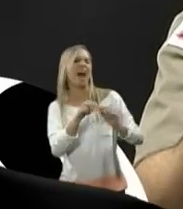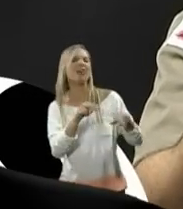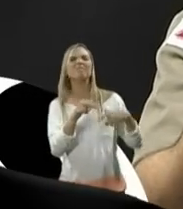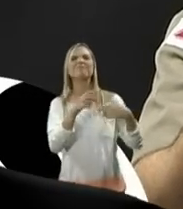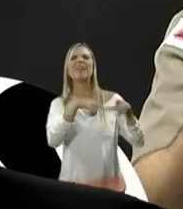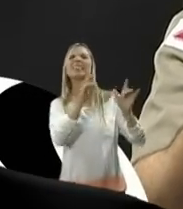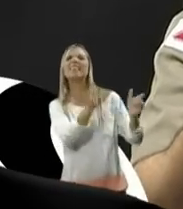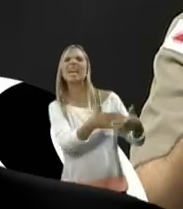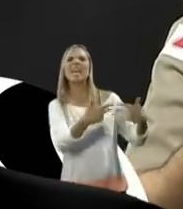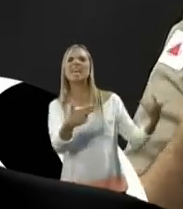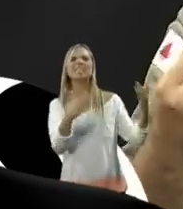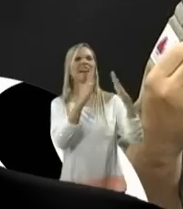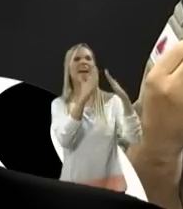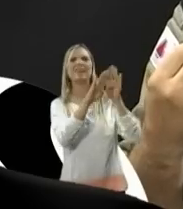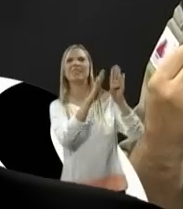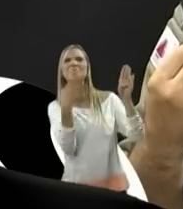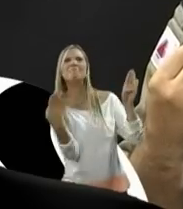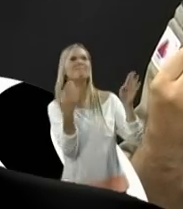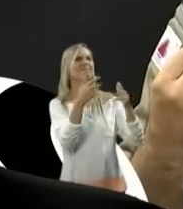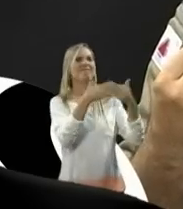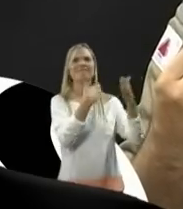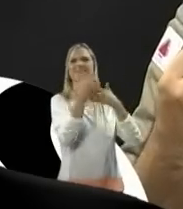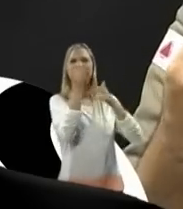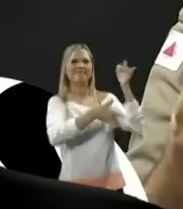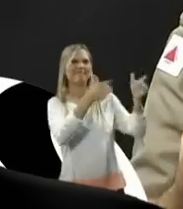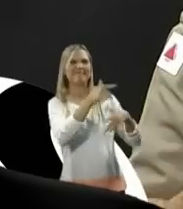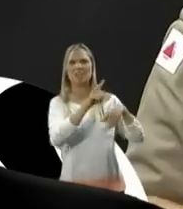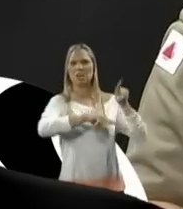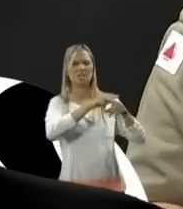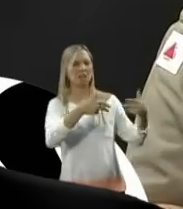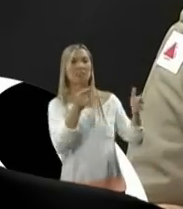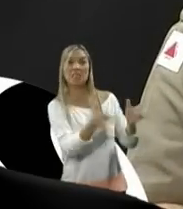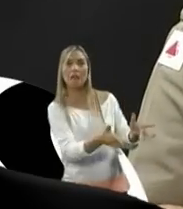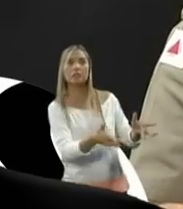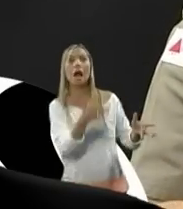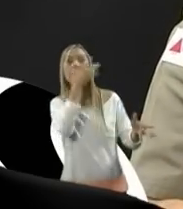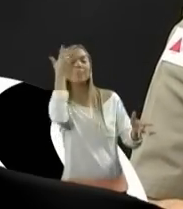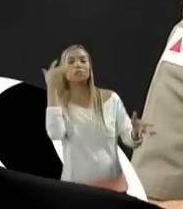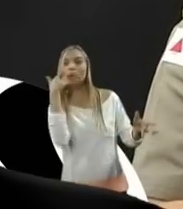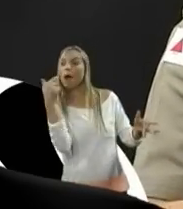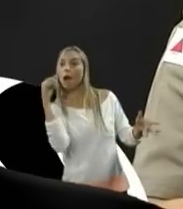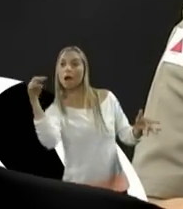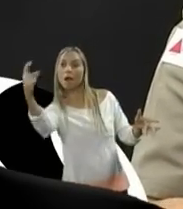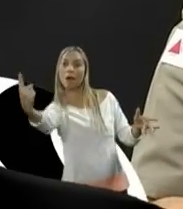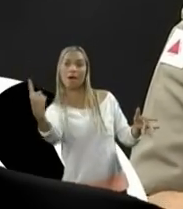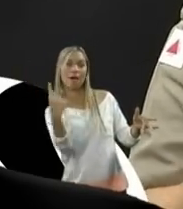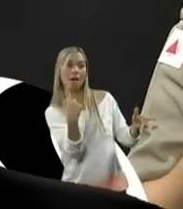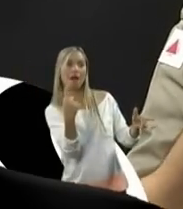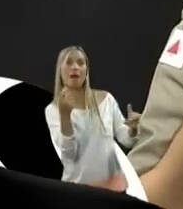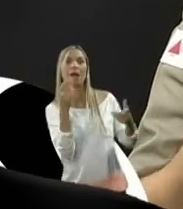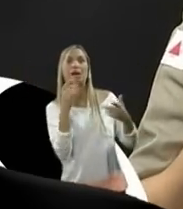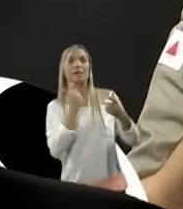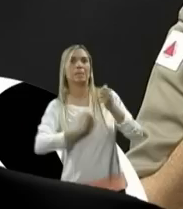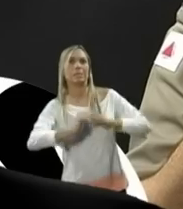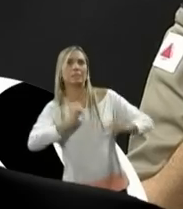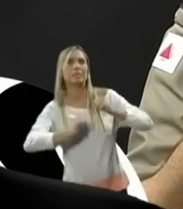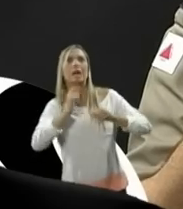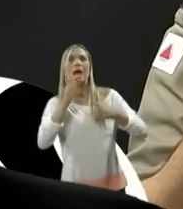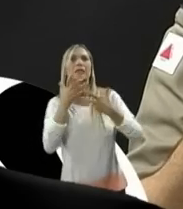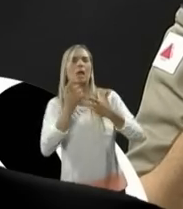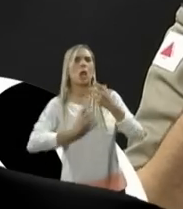motivado, né, e na ausência de vigilância, o fato vai acontecer. Então a Polícia Militar